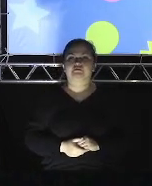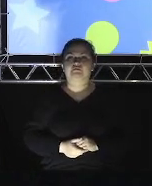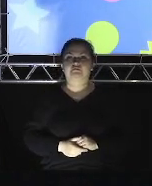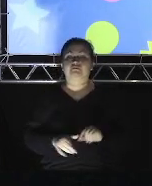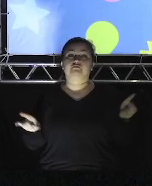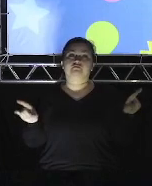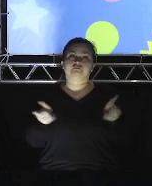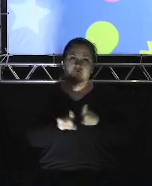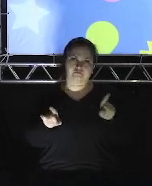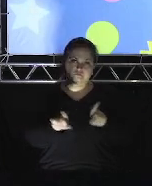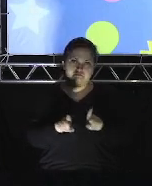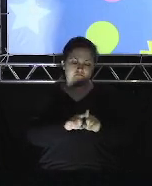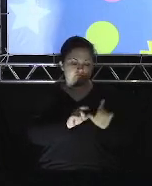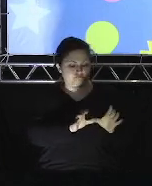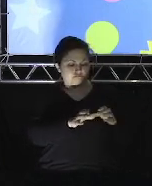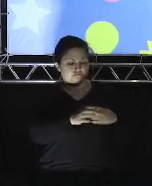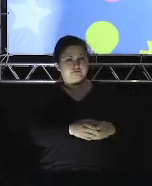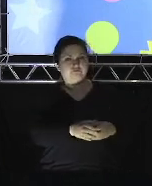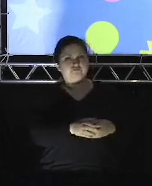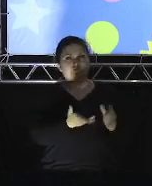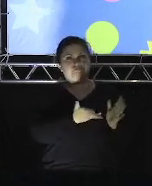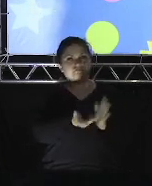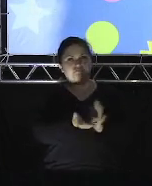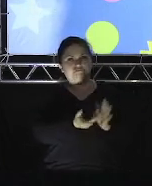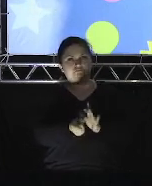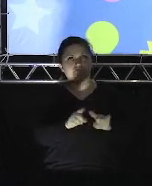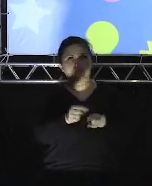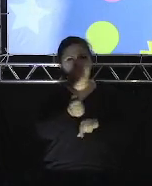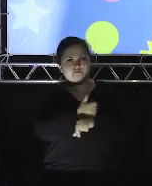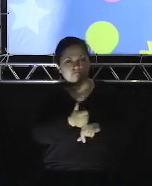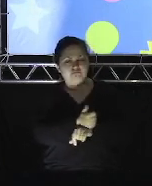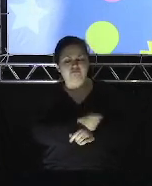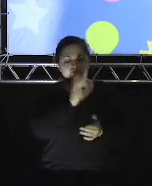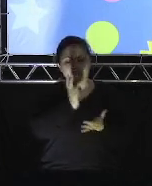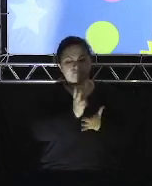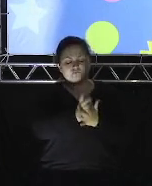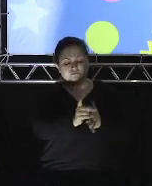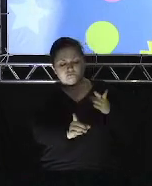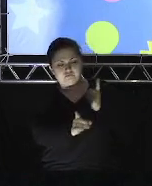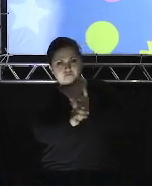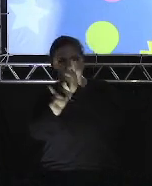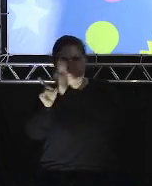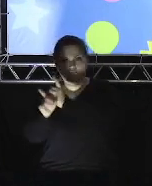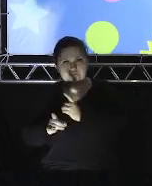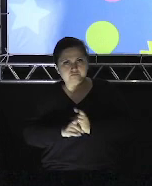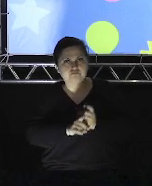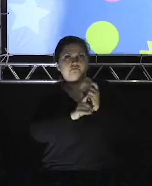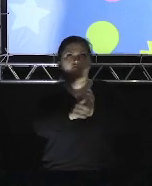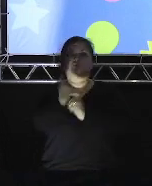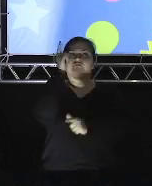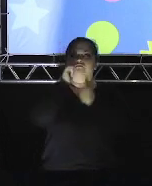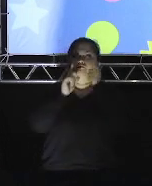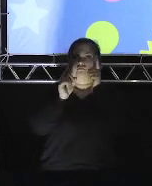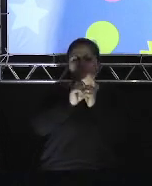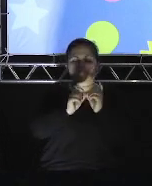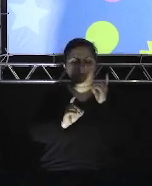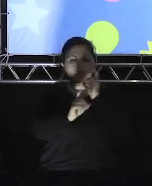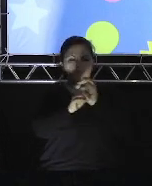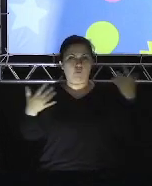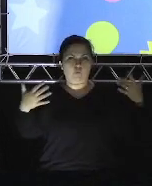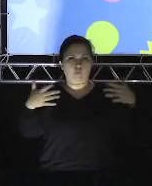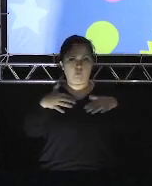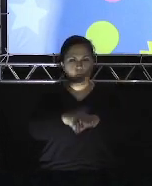E também uma comunidade ali de agilistas, né? Então, toda semana a área se encontra, né, para fazer encontros e